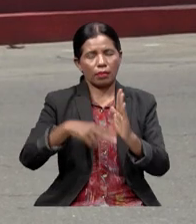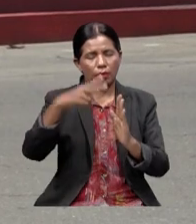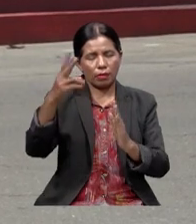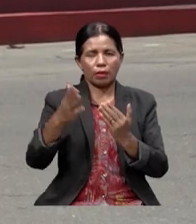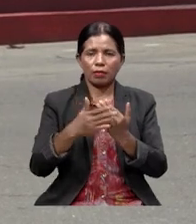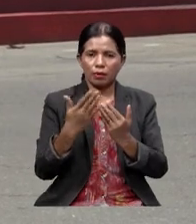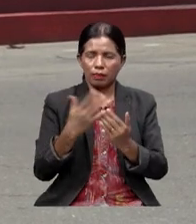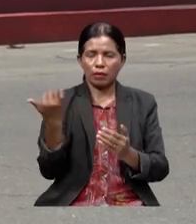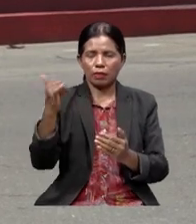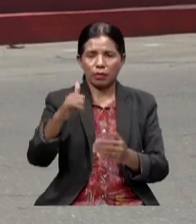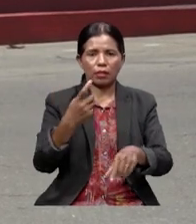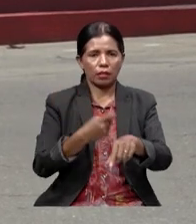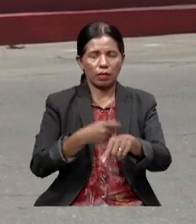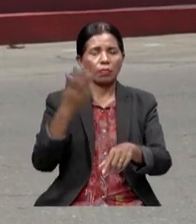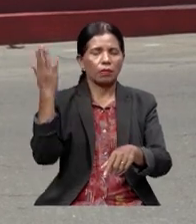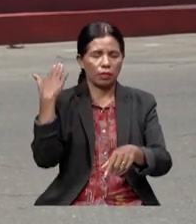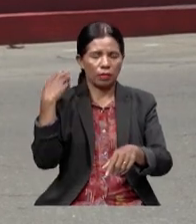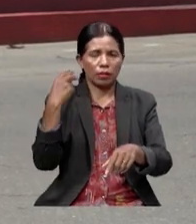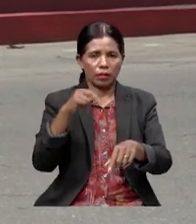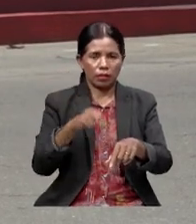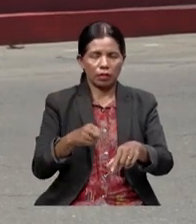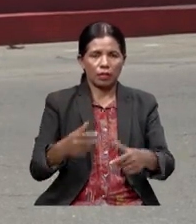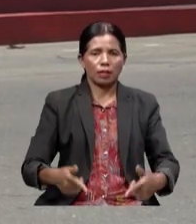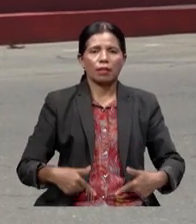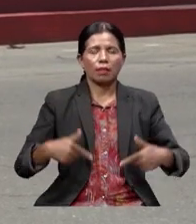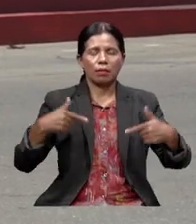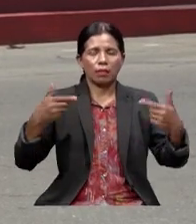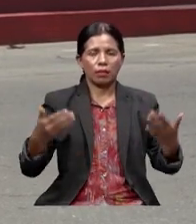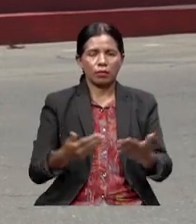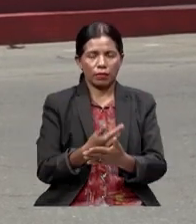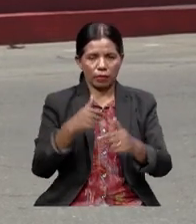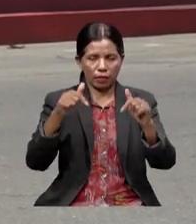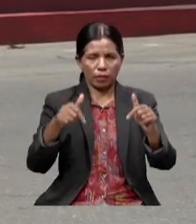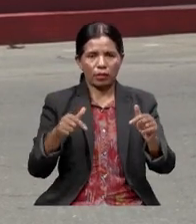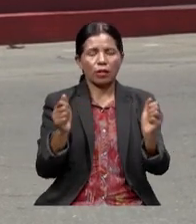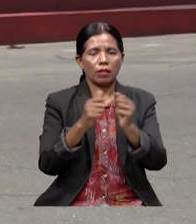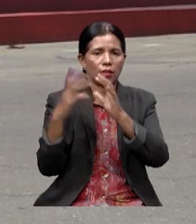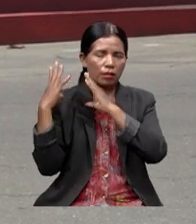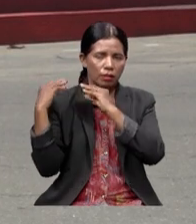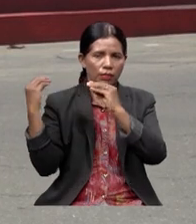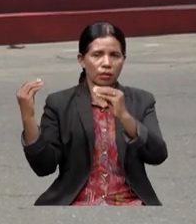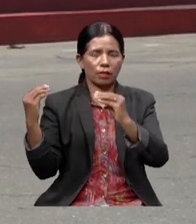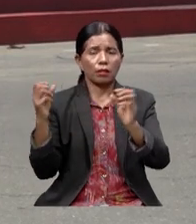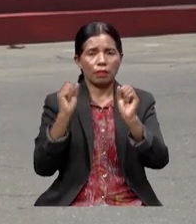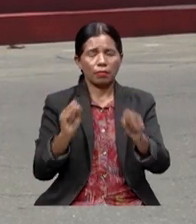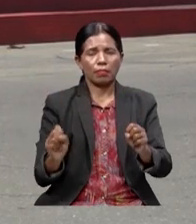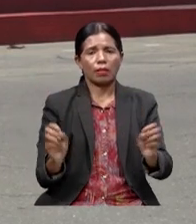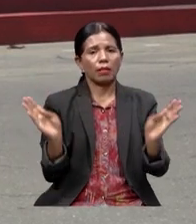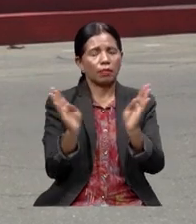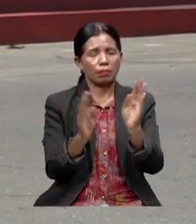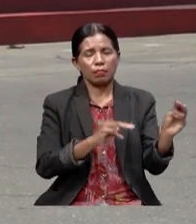sira tempu uluknian iha moris fon irene. Ho esperanza kata bele unifike